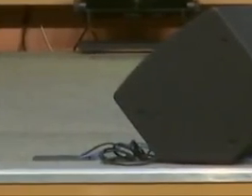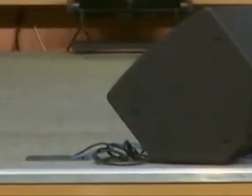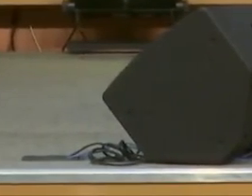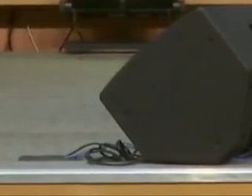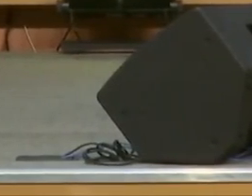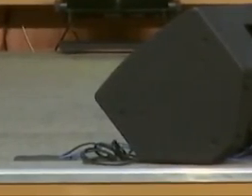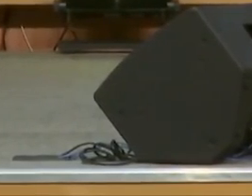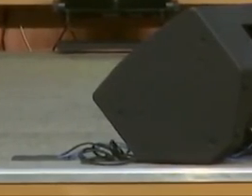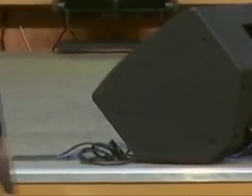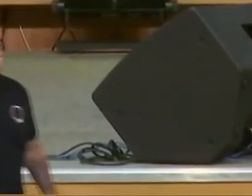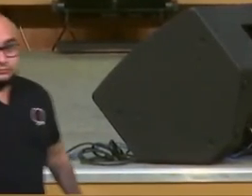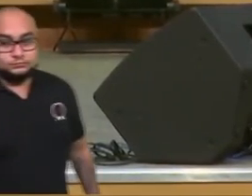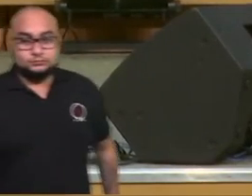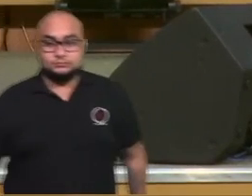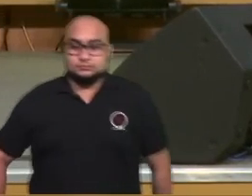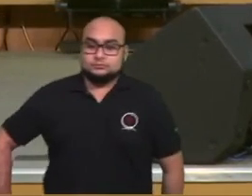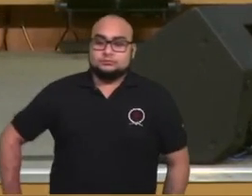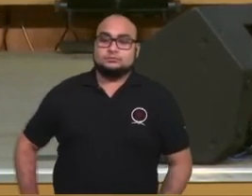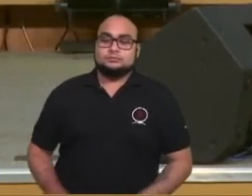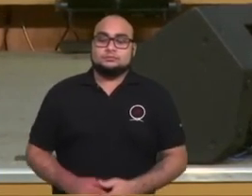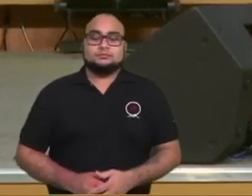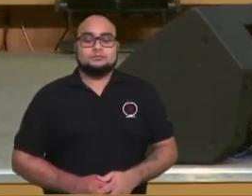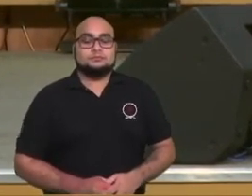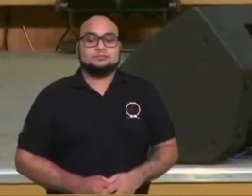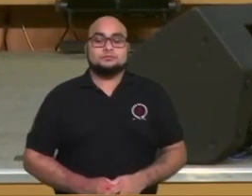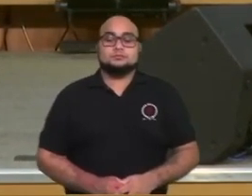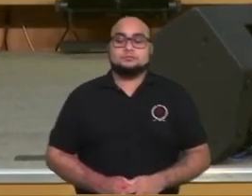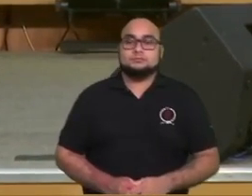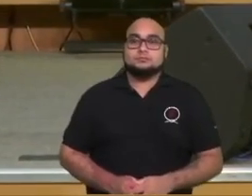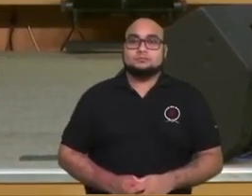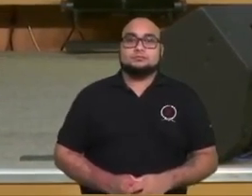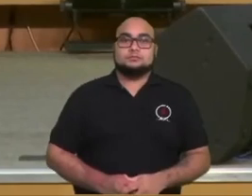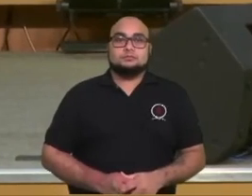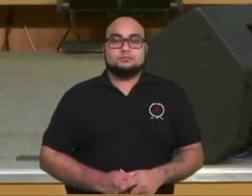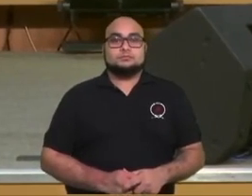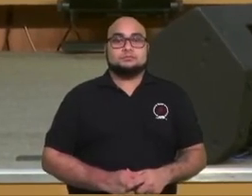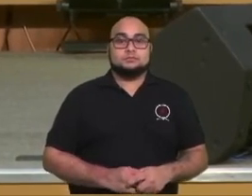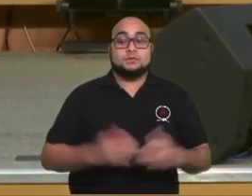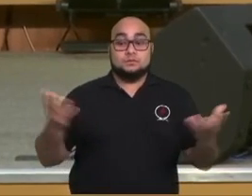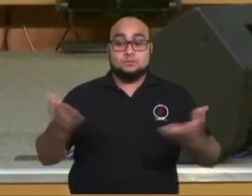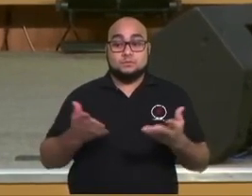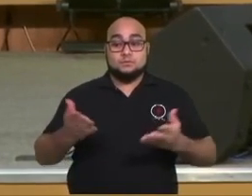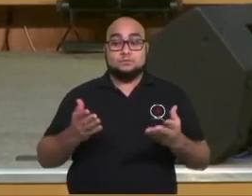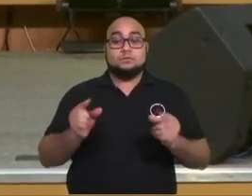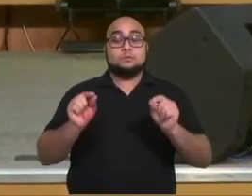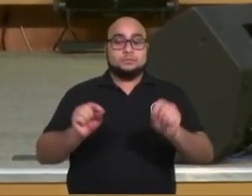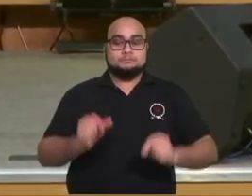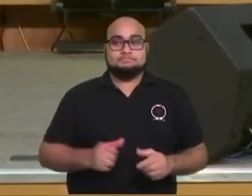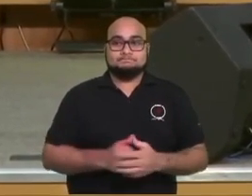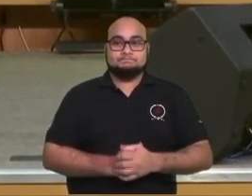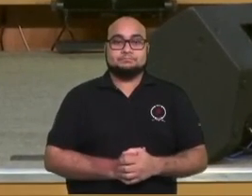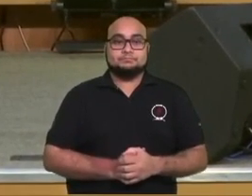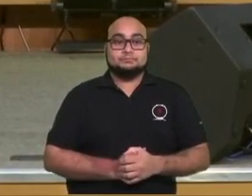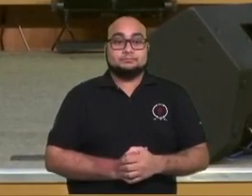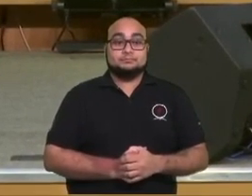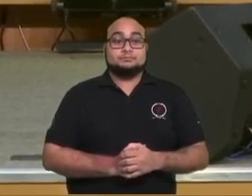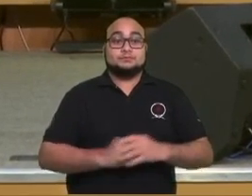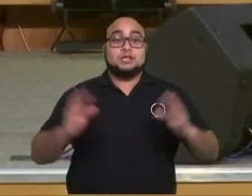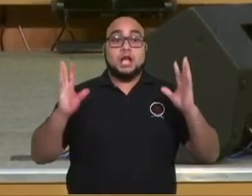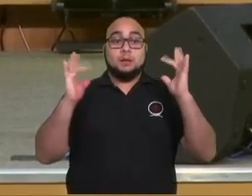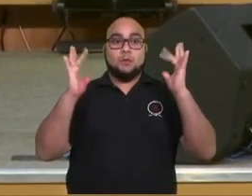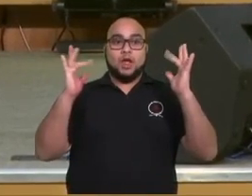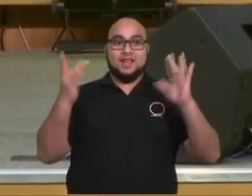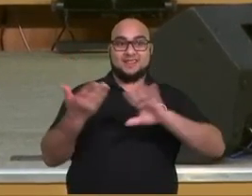liga deixa eu tava namorando essa santa irmã tô levando ela para comer pastel e caldo de cana no Bico